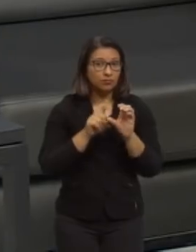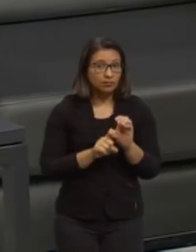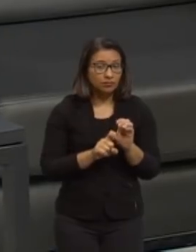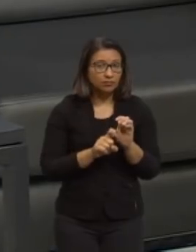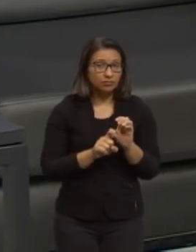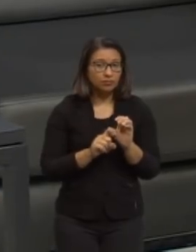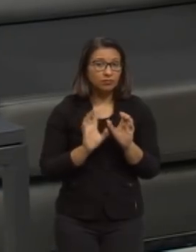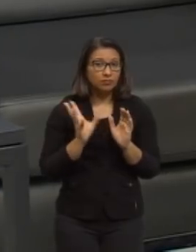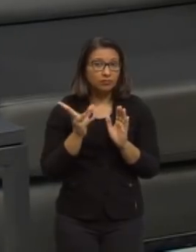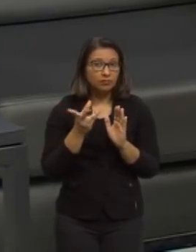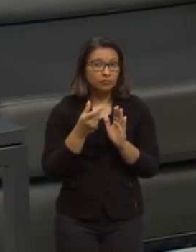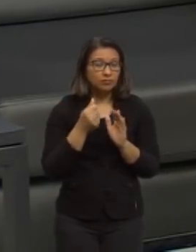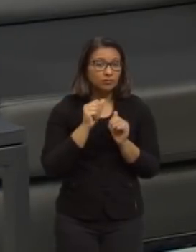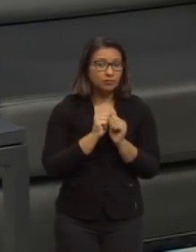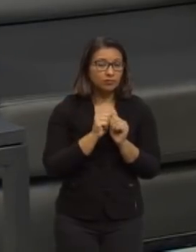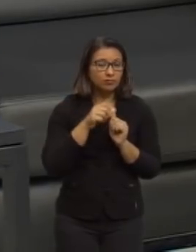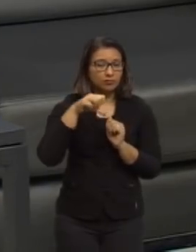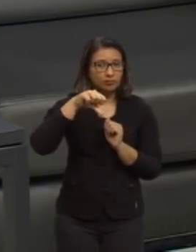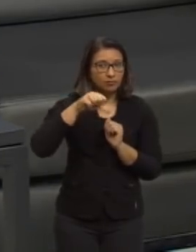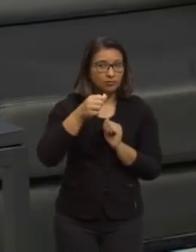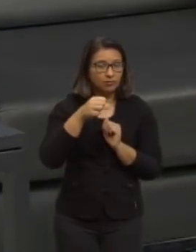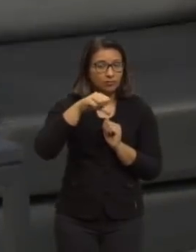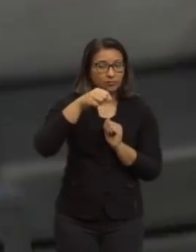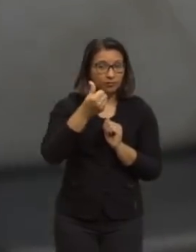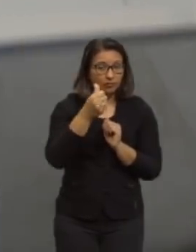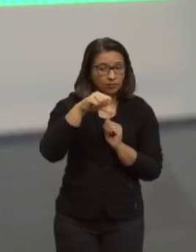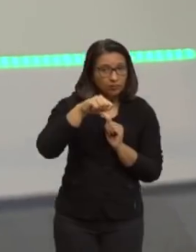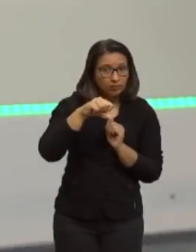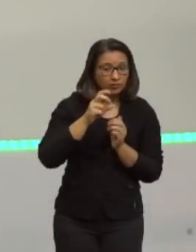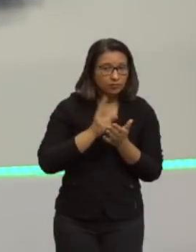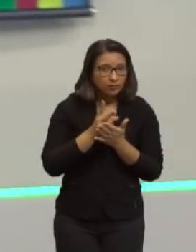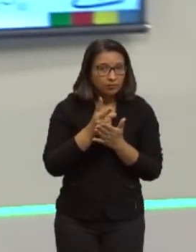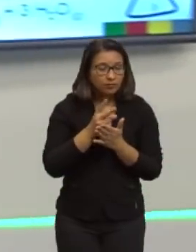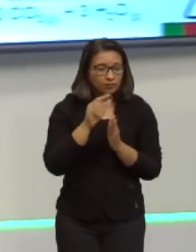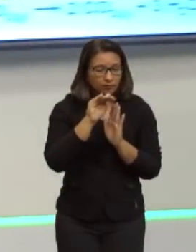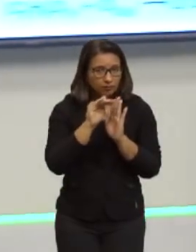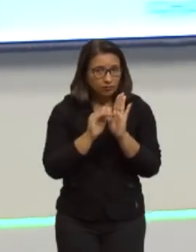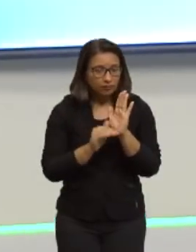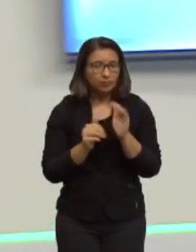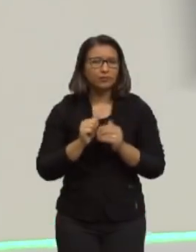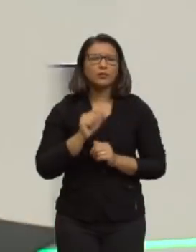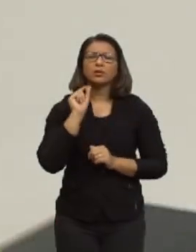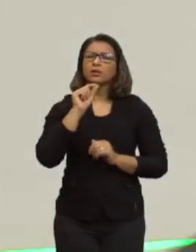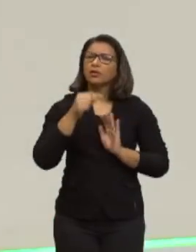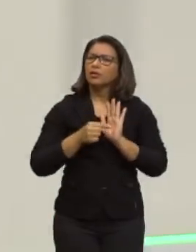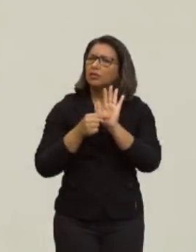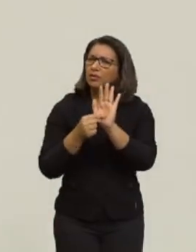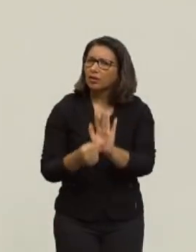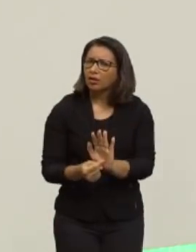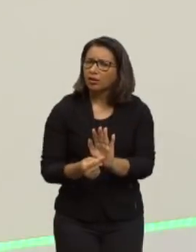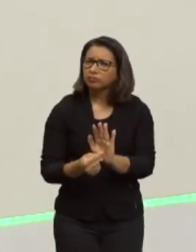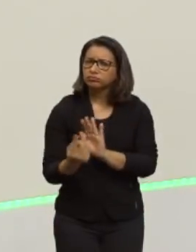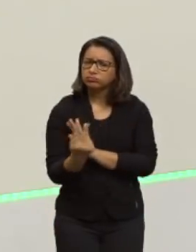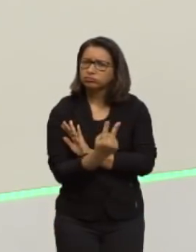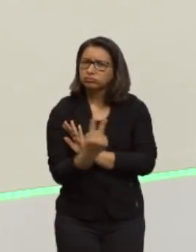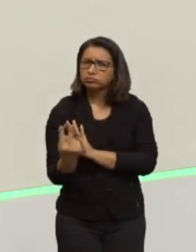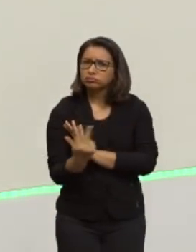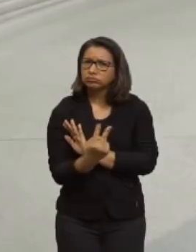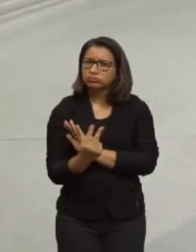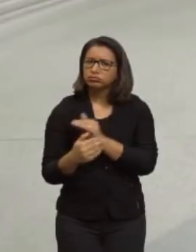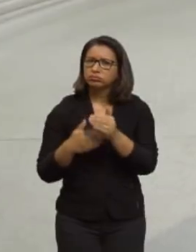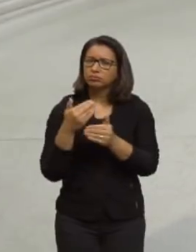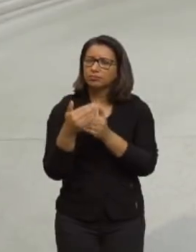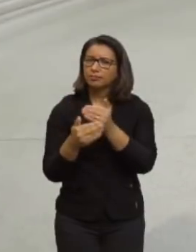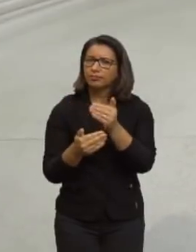olha lá 19 e assim por diante o que que eu quero demonstrar é com esse esse